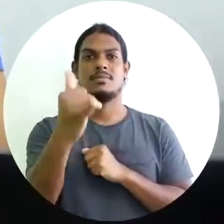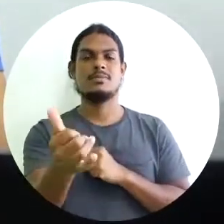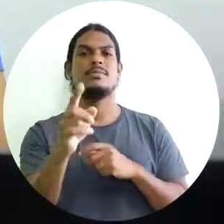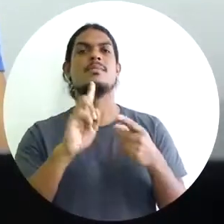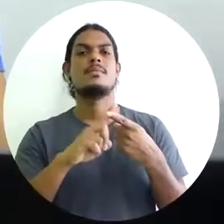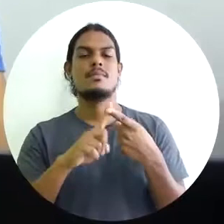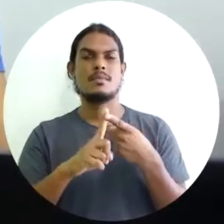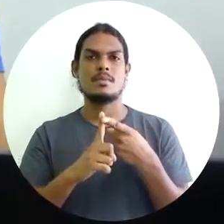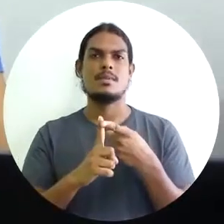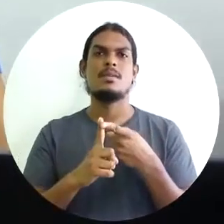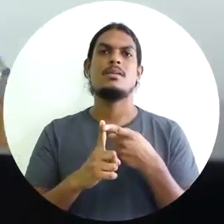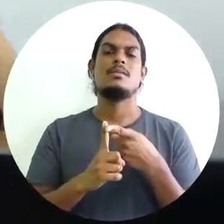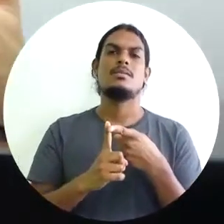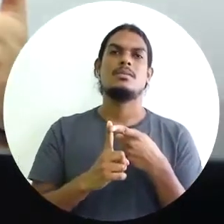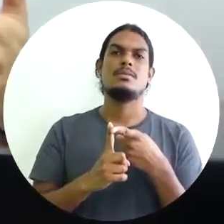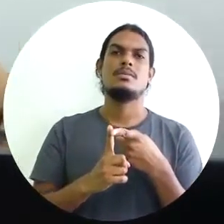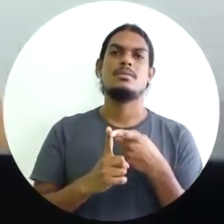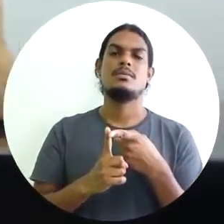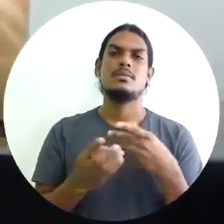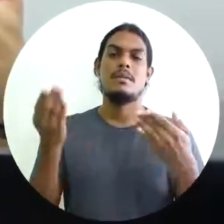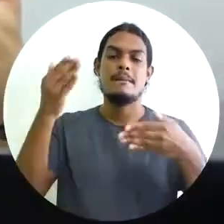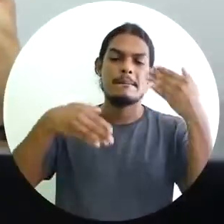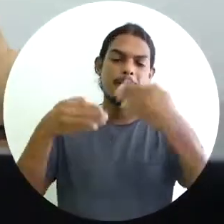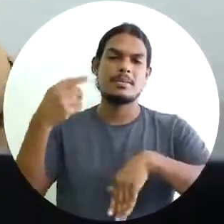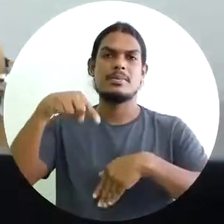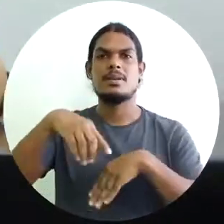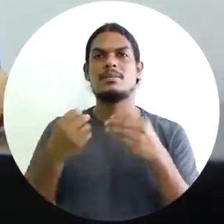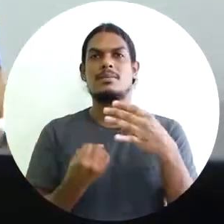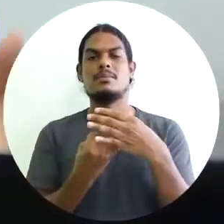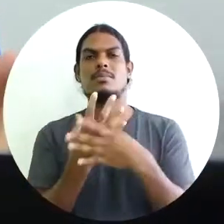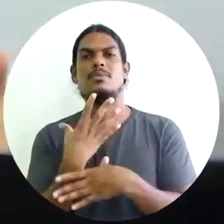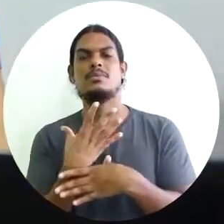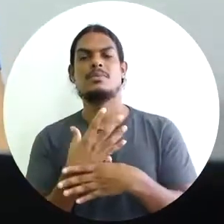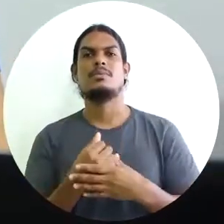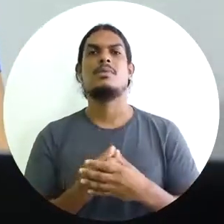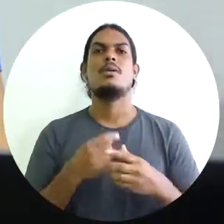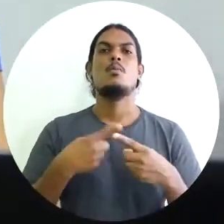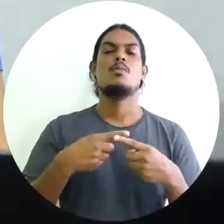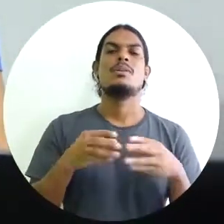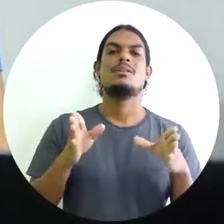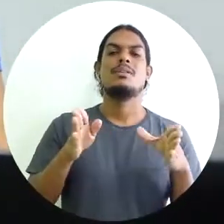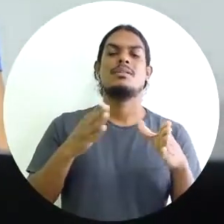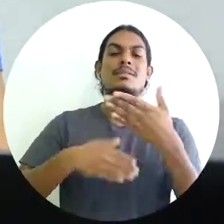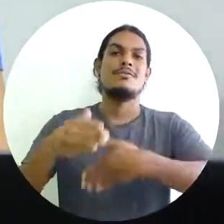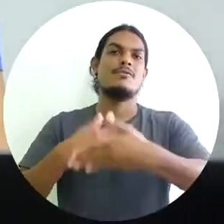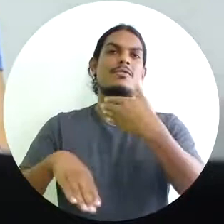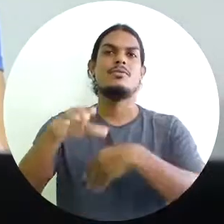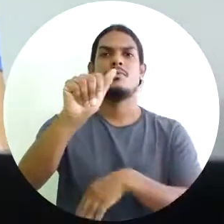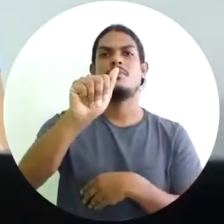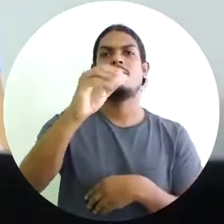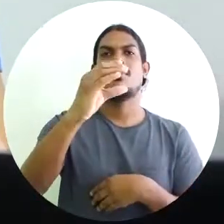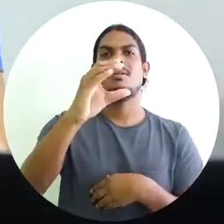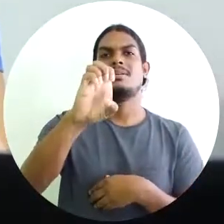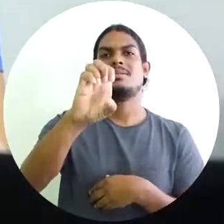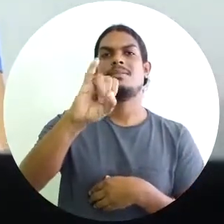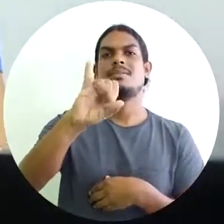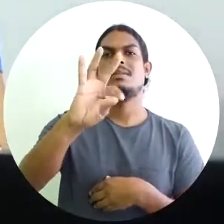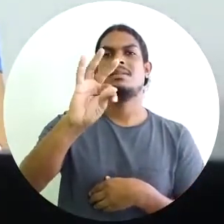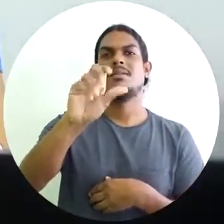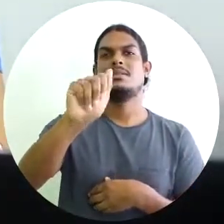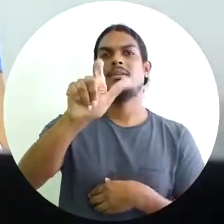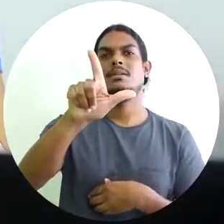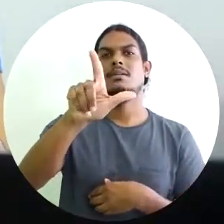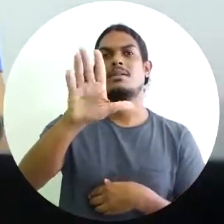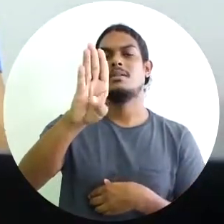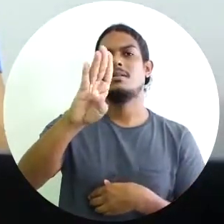faz parte dessa produção, porque as estratégias elas são determinadas para uma aceitabilidade. Então, a primeira coisa que a gente tem que perceber quando a